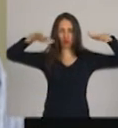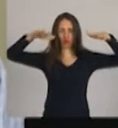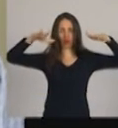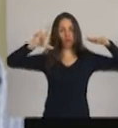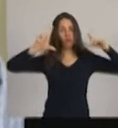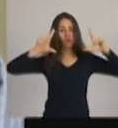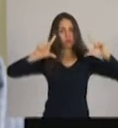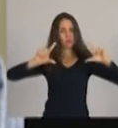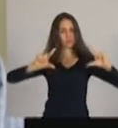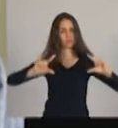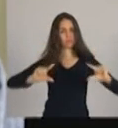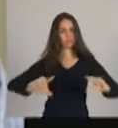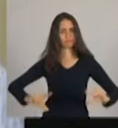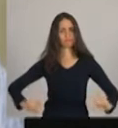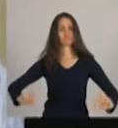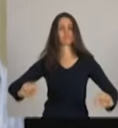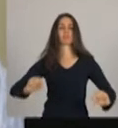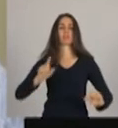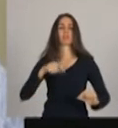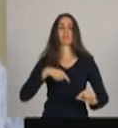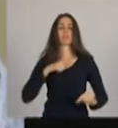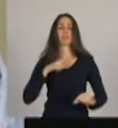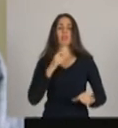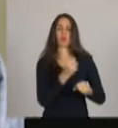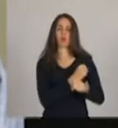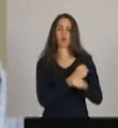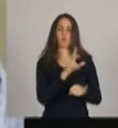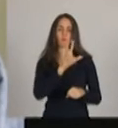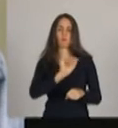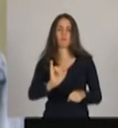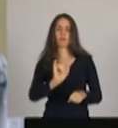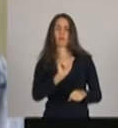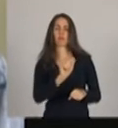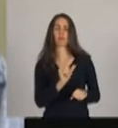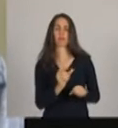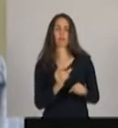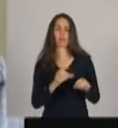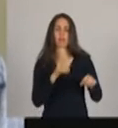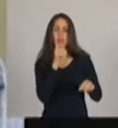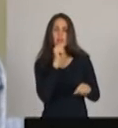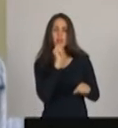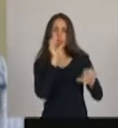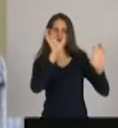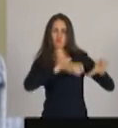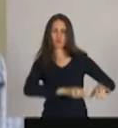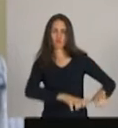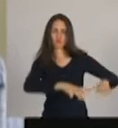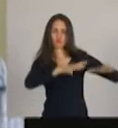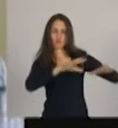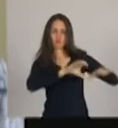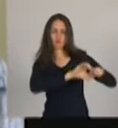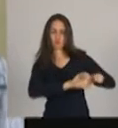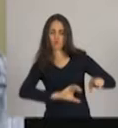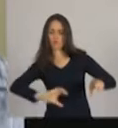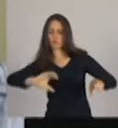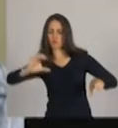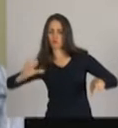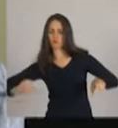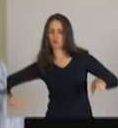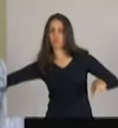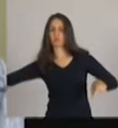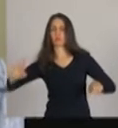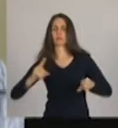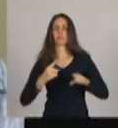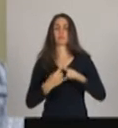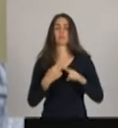esses bombeamentos, essas obras de bombeamento das águas só a obra do Canal da Costa,